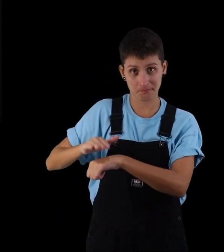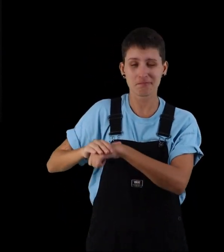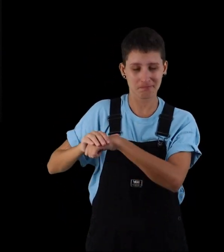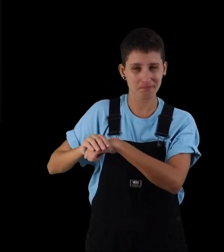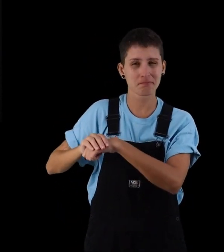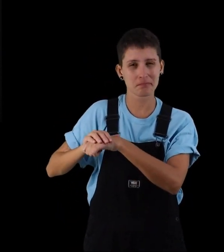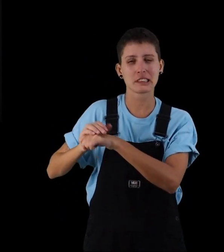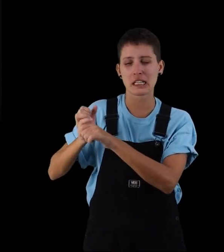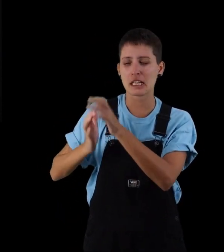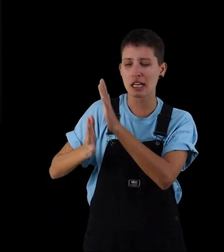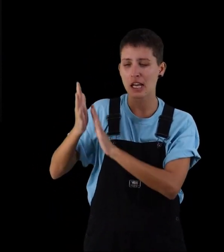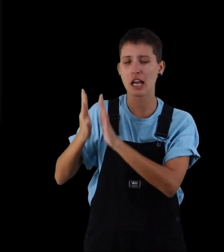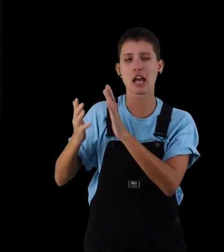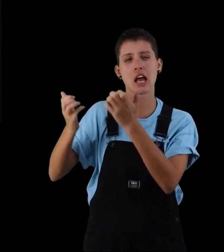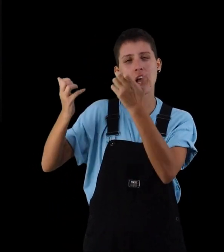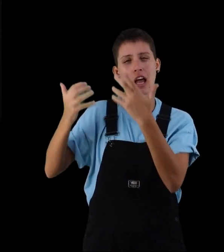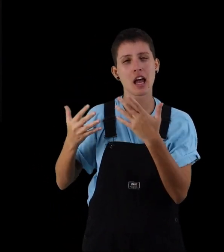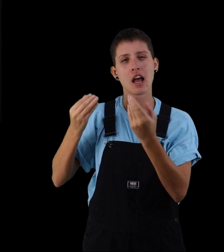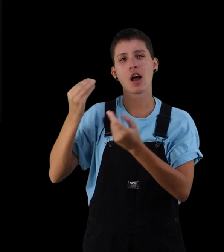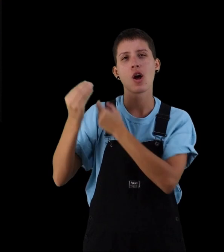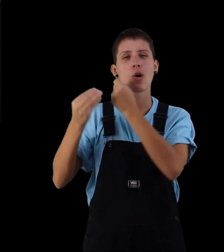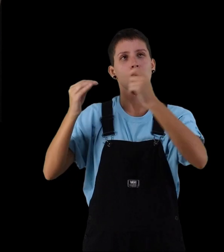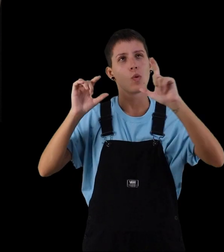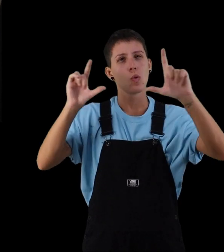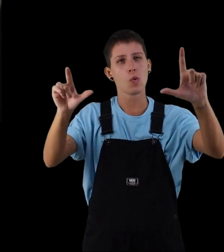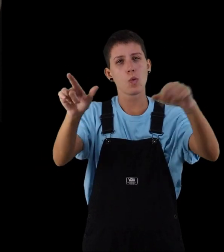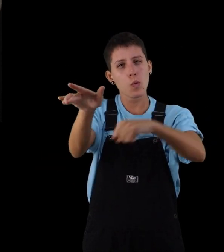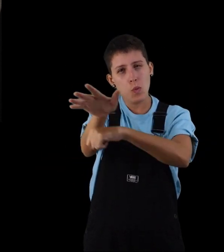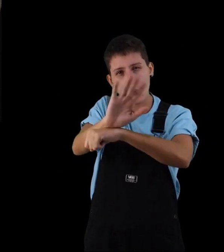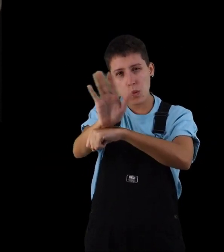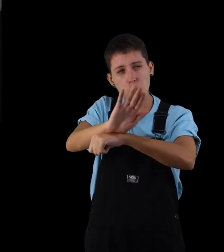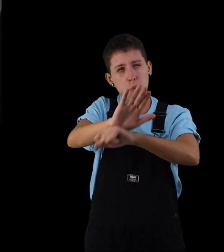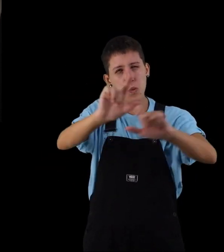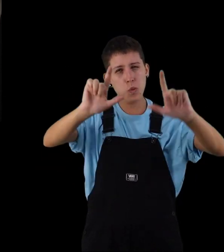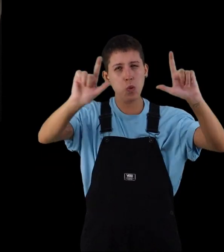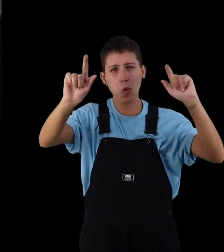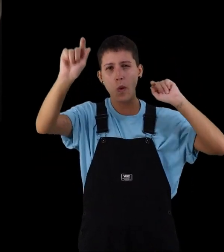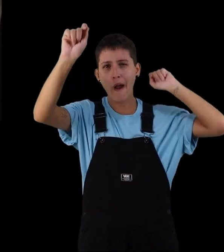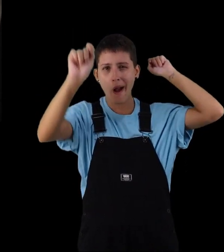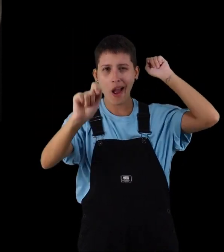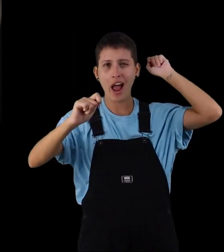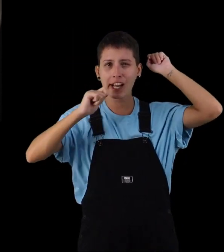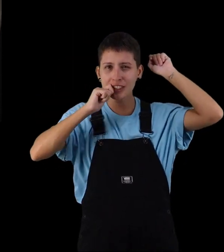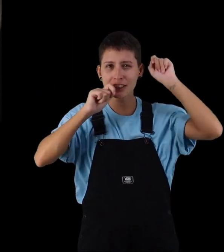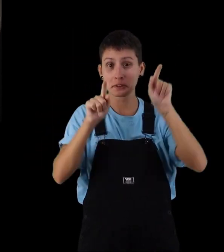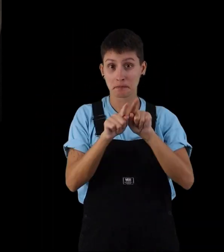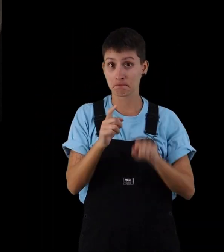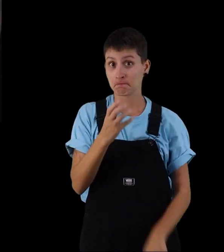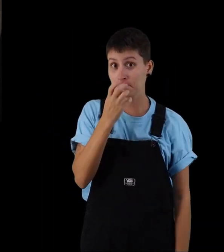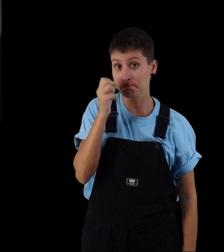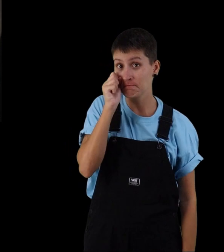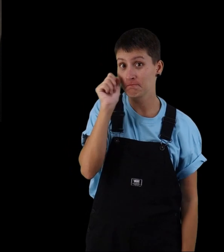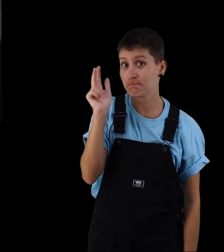A ele narrava as aventuras em tamanho gigante da tela do cinema, dos filmes de cowboys e